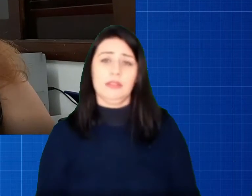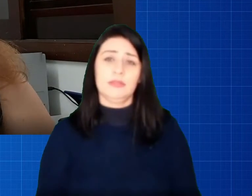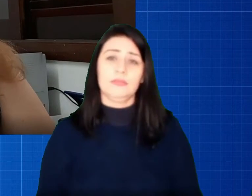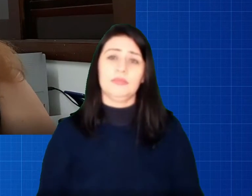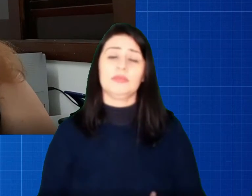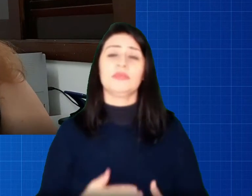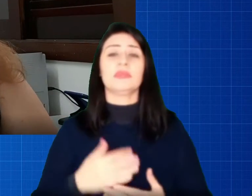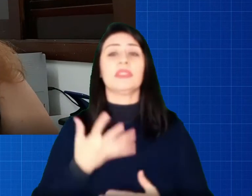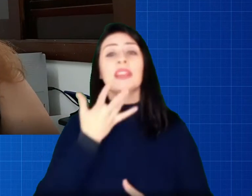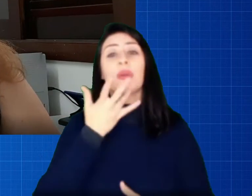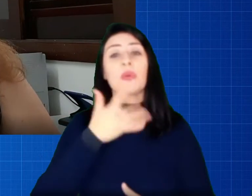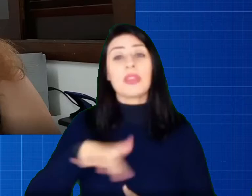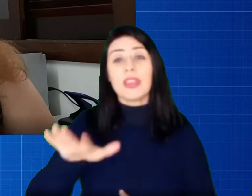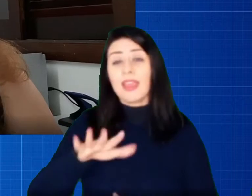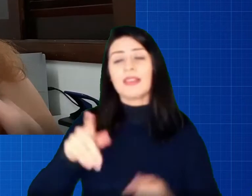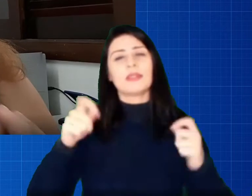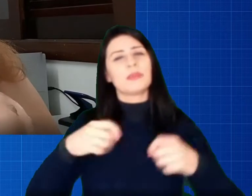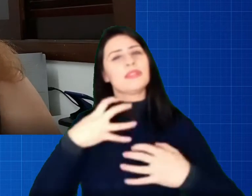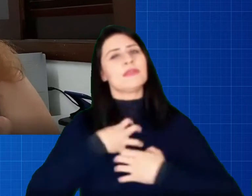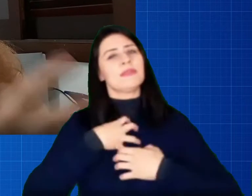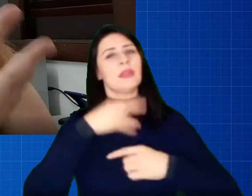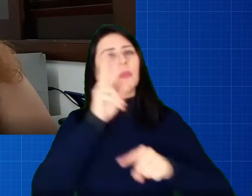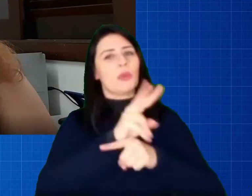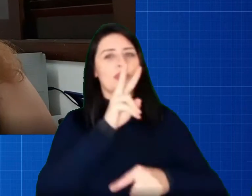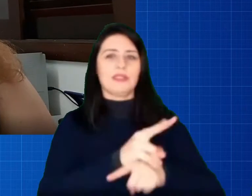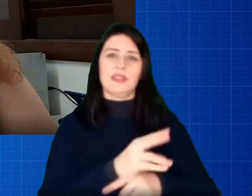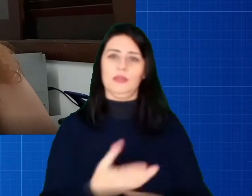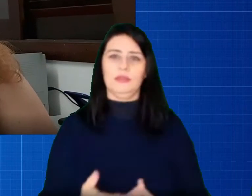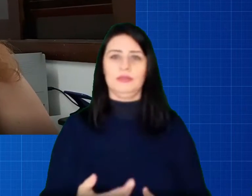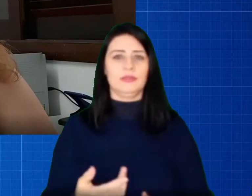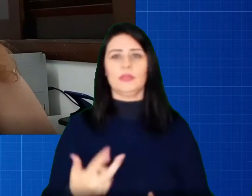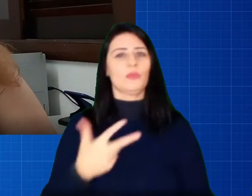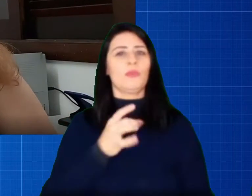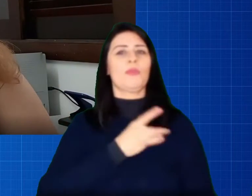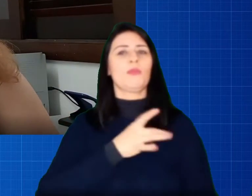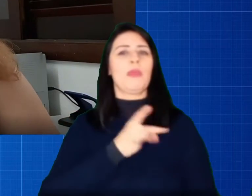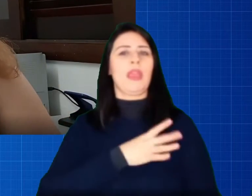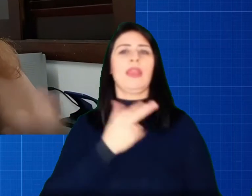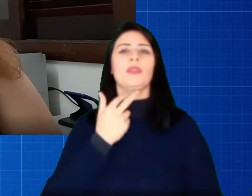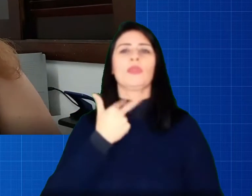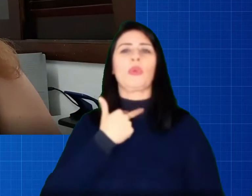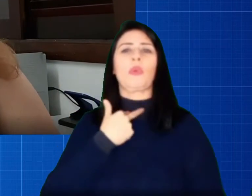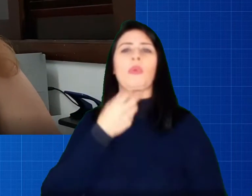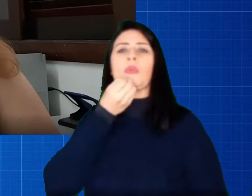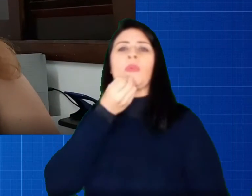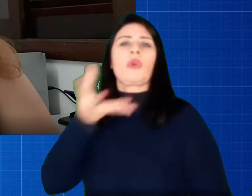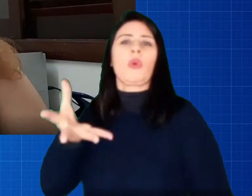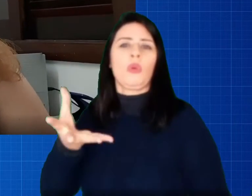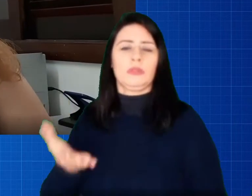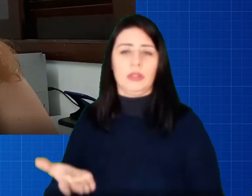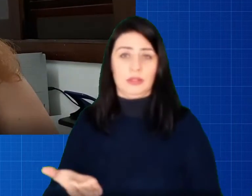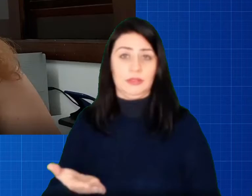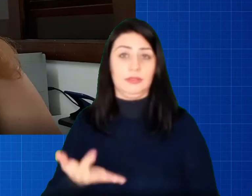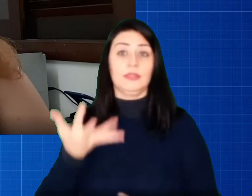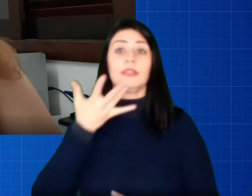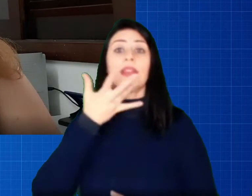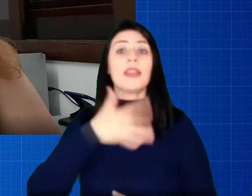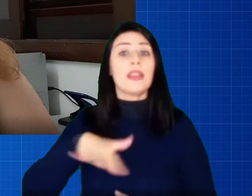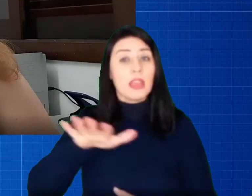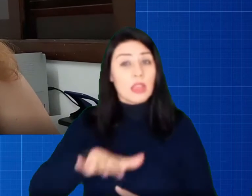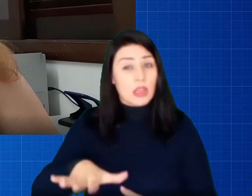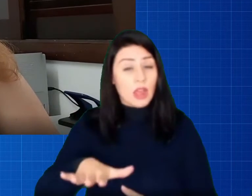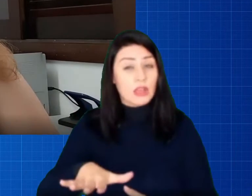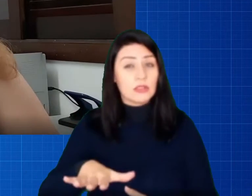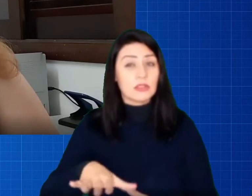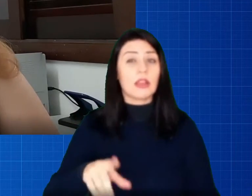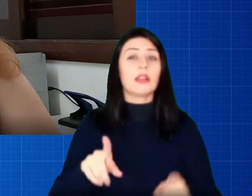que ele fosse brigar. Gente, brigar, a criança precisa ser protegida, ela não precisa ter medo de contar o que está